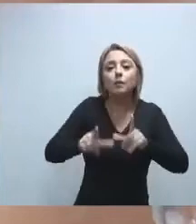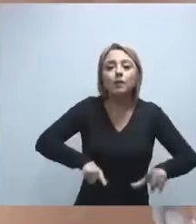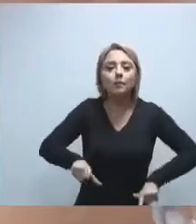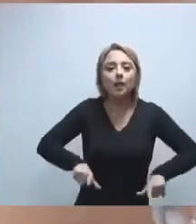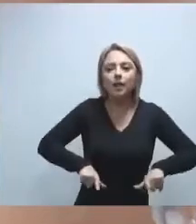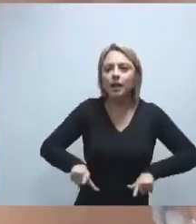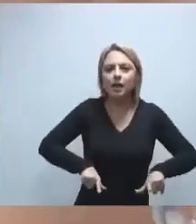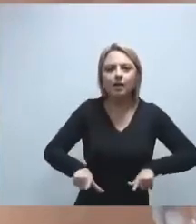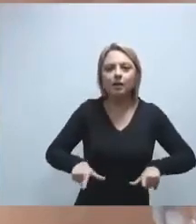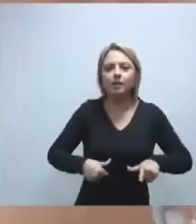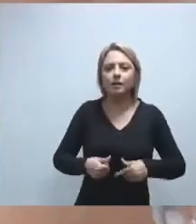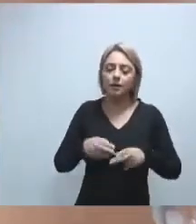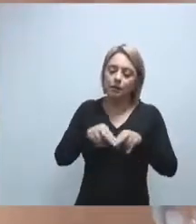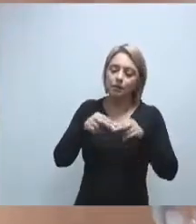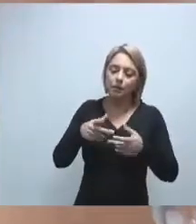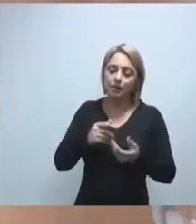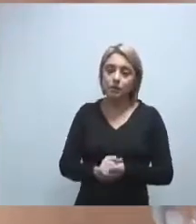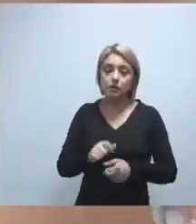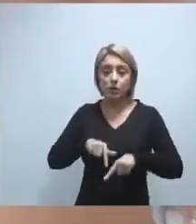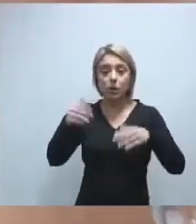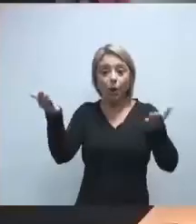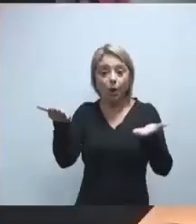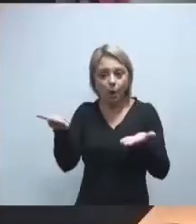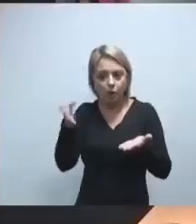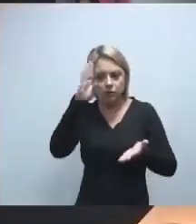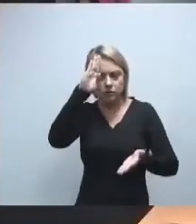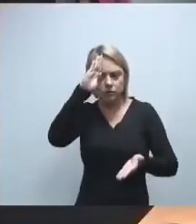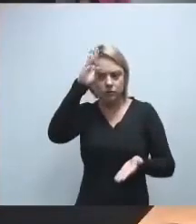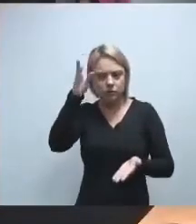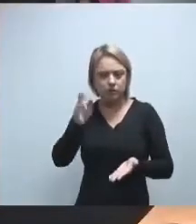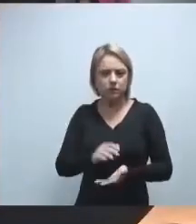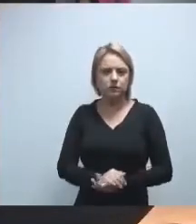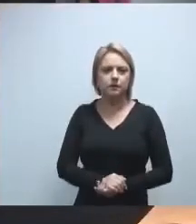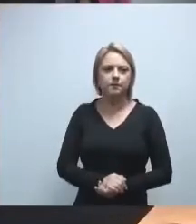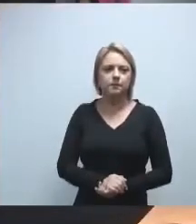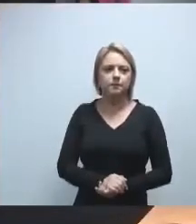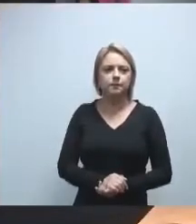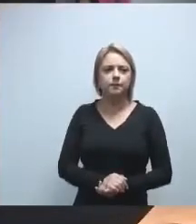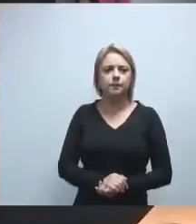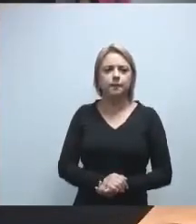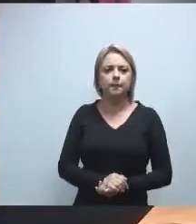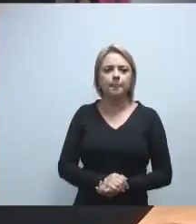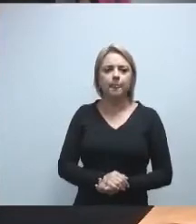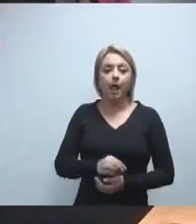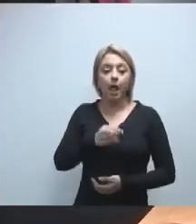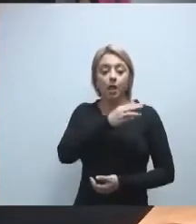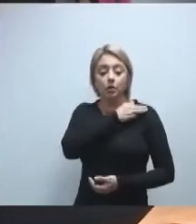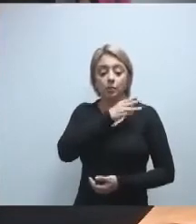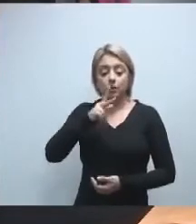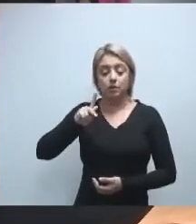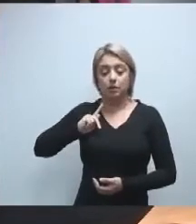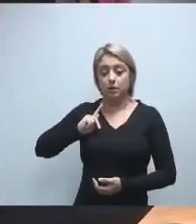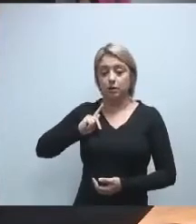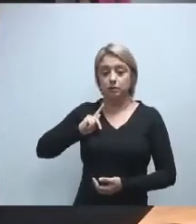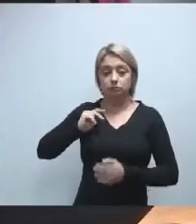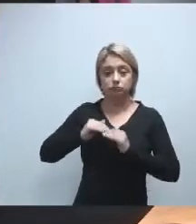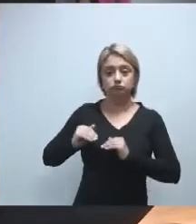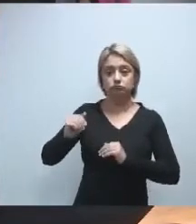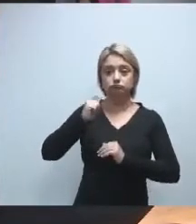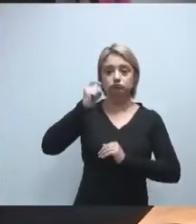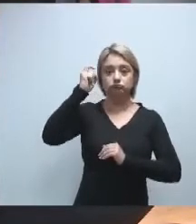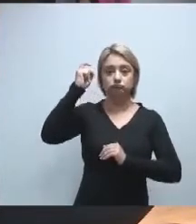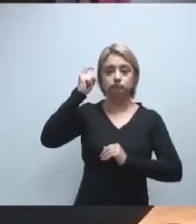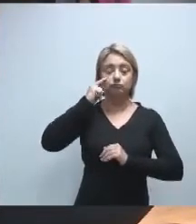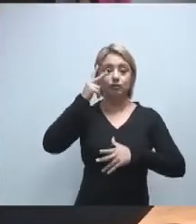e é por isso que às vezes hoje principalmente em que o ministério público está em alta na